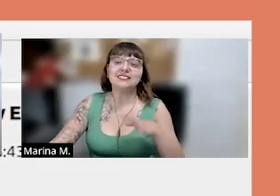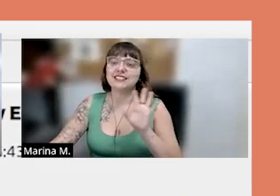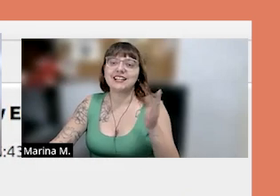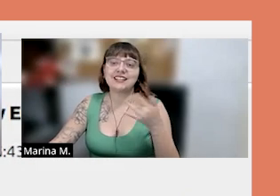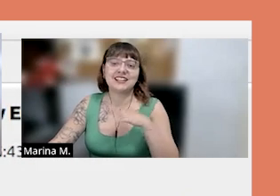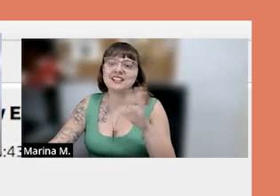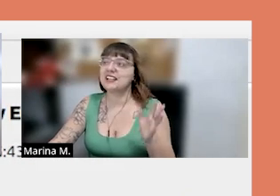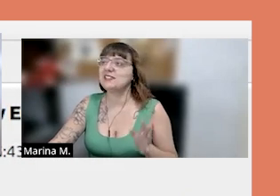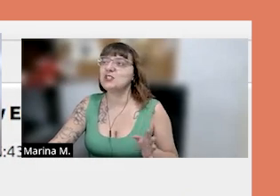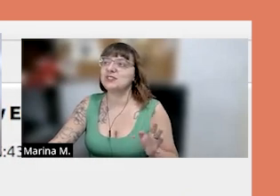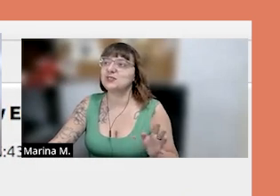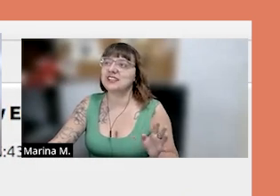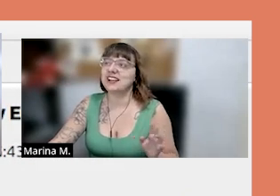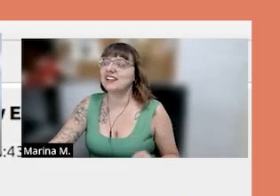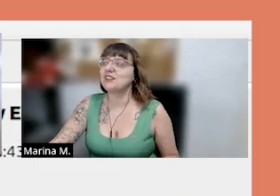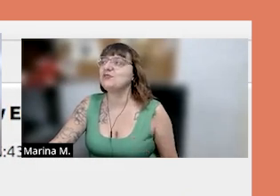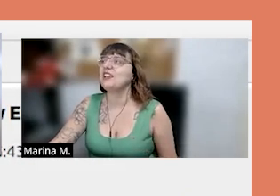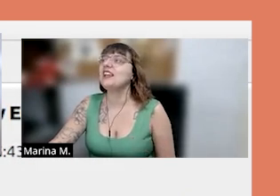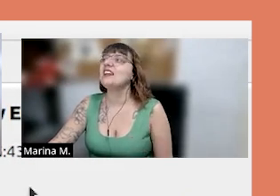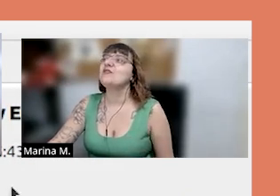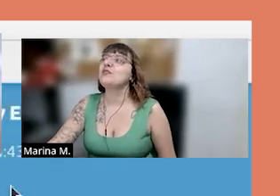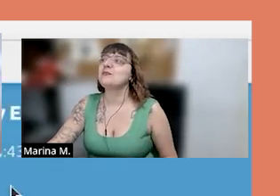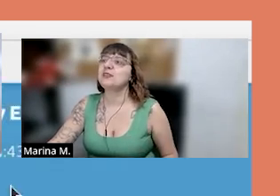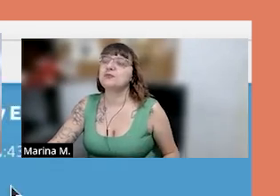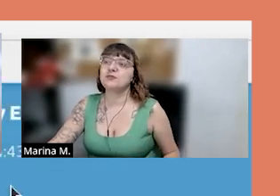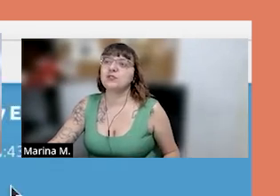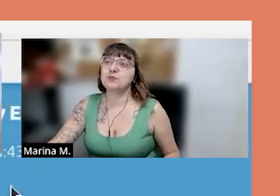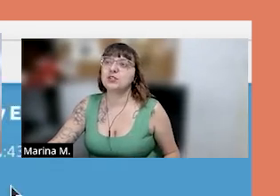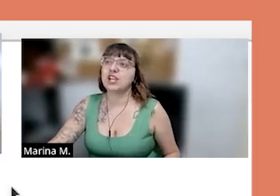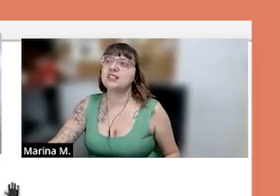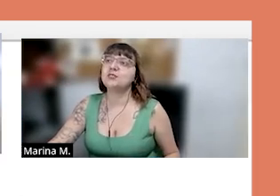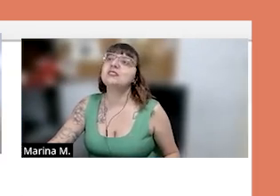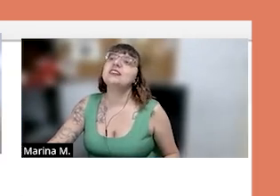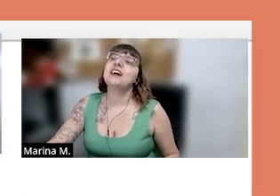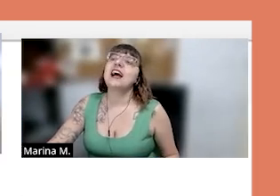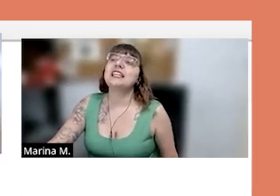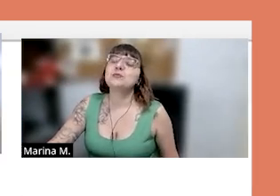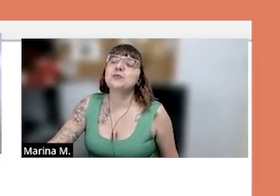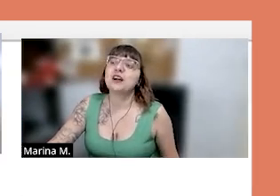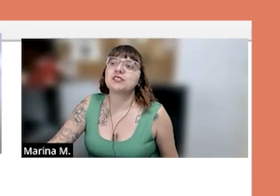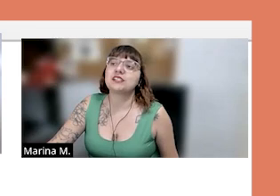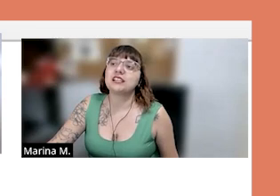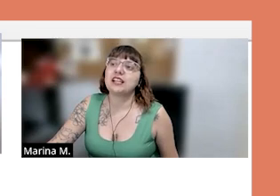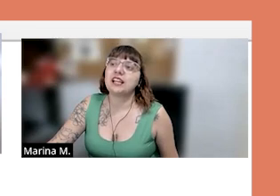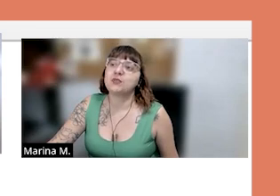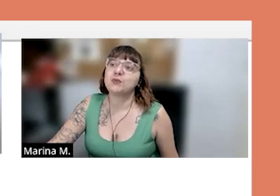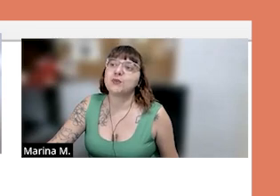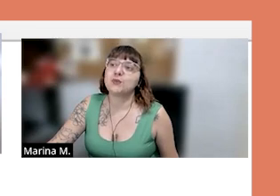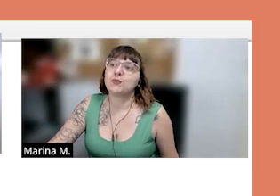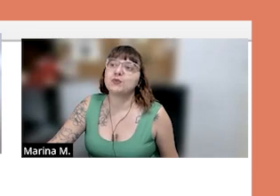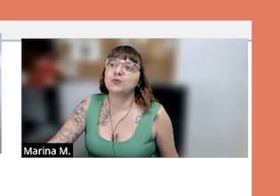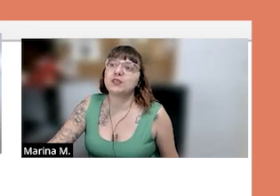teste.qgz, tá? Ele nem existe, então se eu clicar aqui ele não vem. Vou abrir um novo projeto. Aqui no browser eu